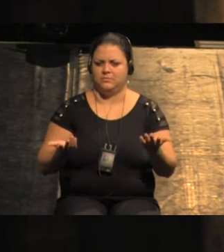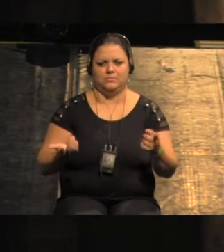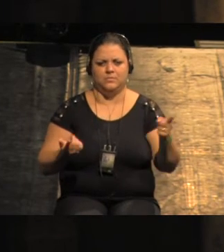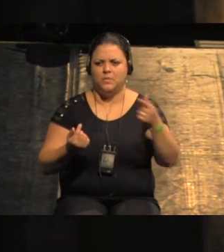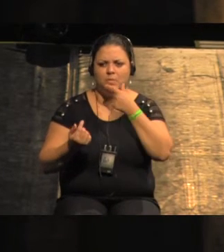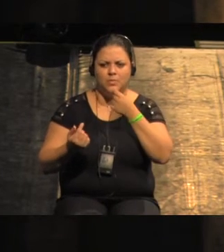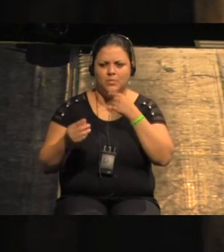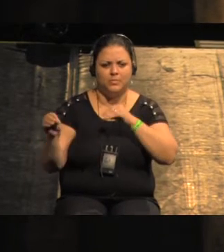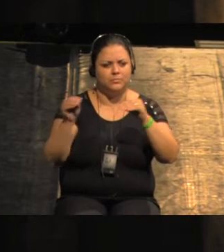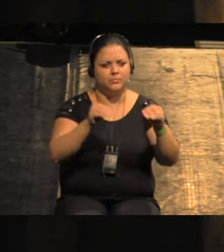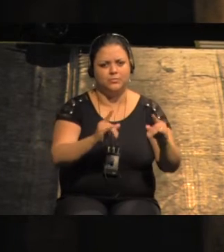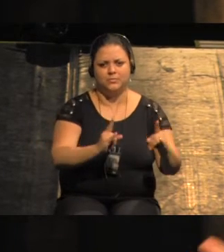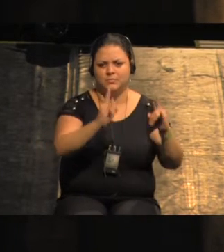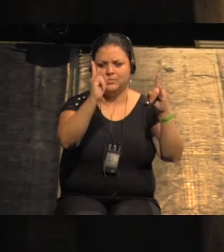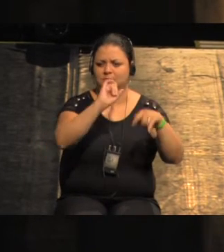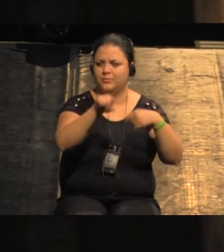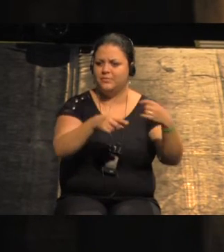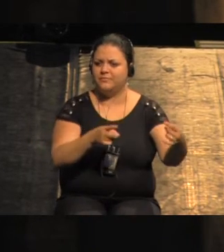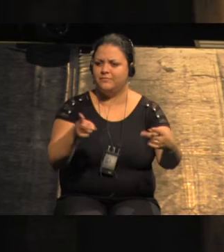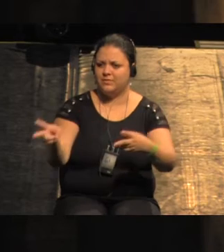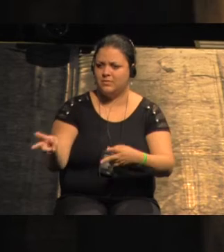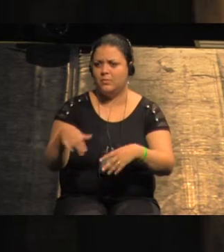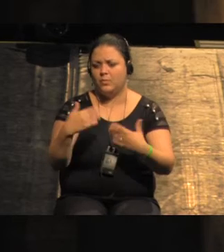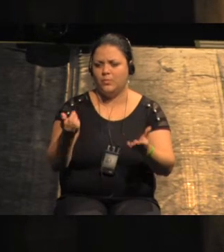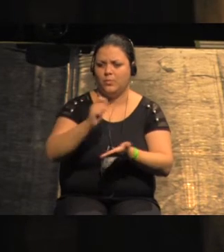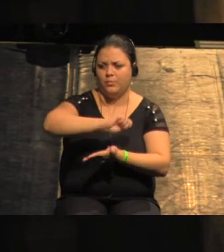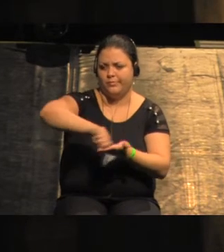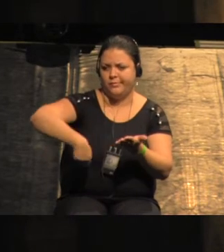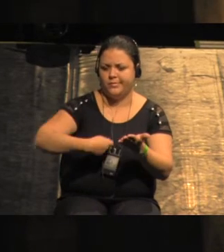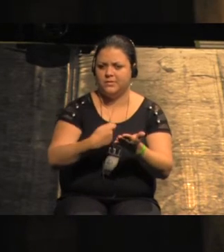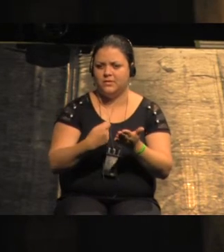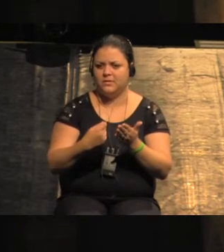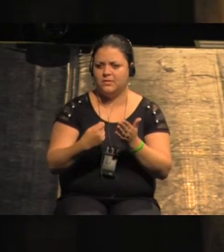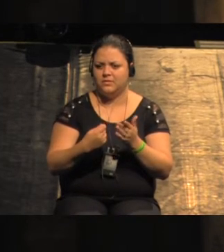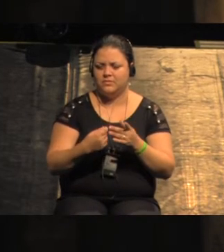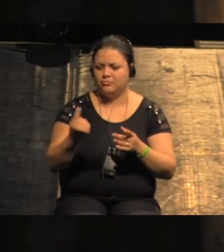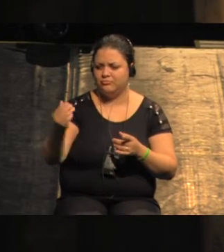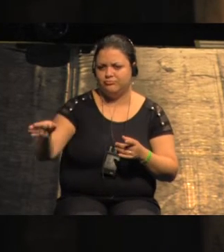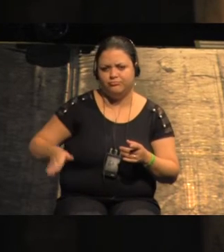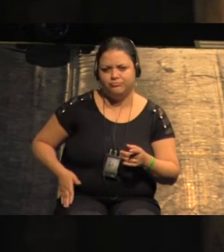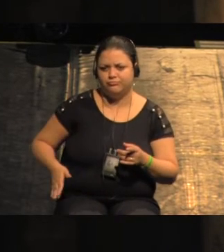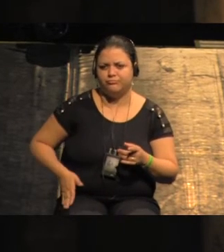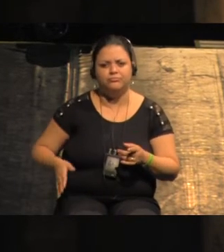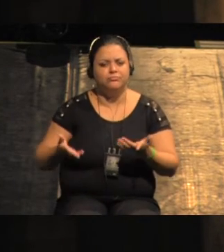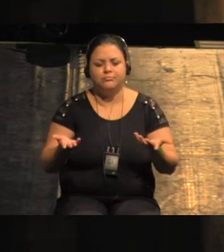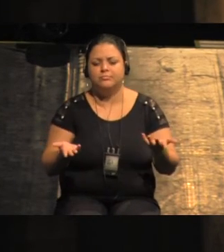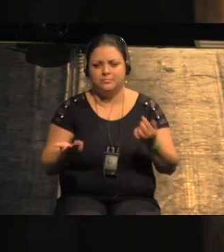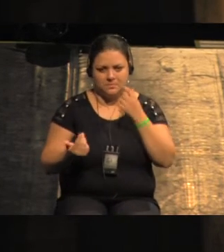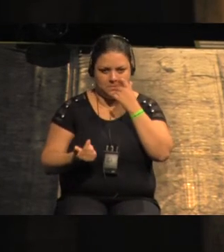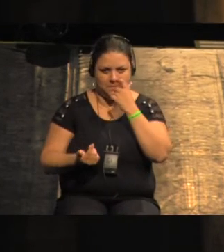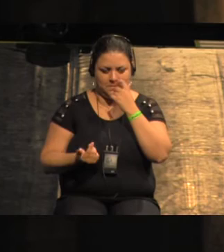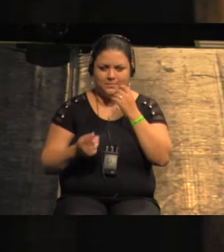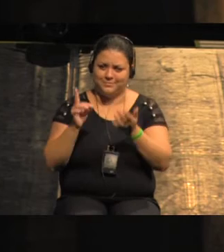seguinte: porra, mas o cara vai vender, vai fazer um contrato de gaveta, ele vai pegar o excedente e vai botar no